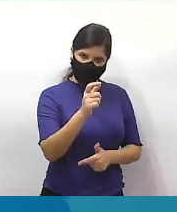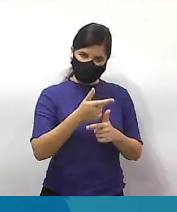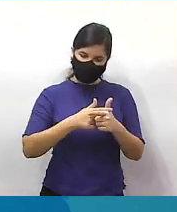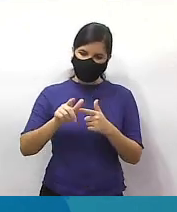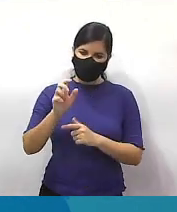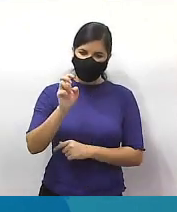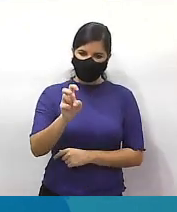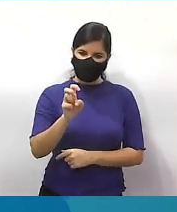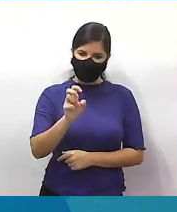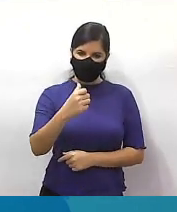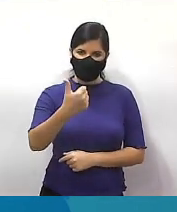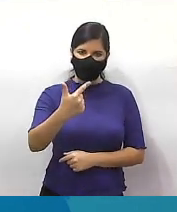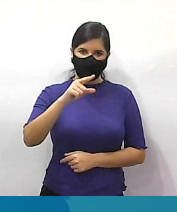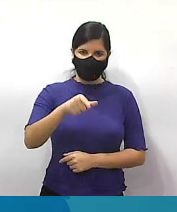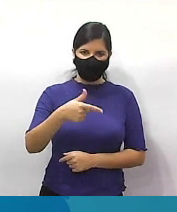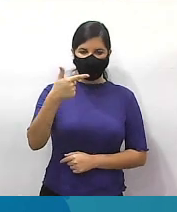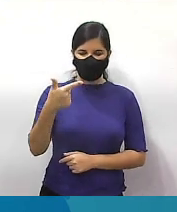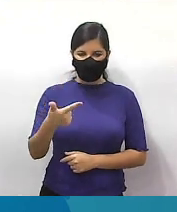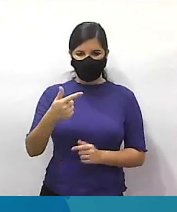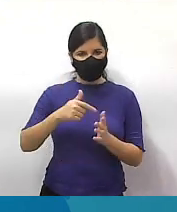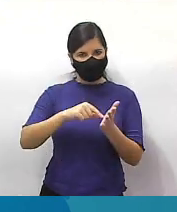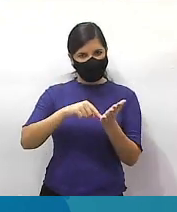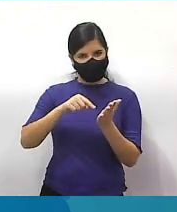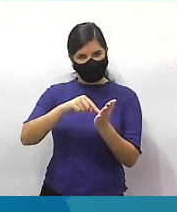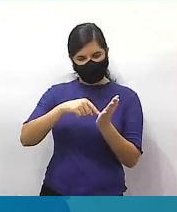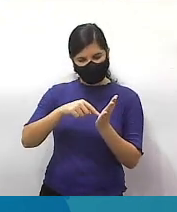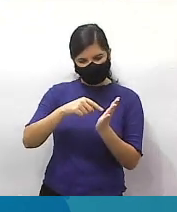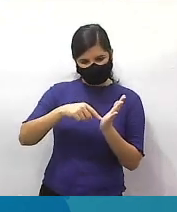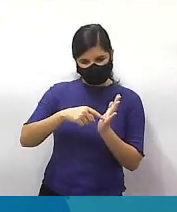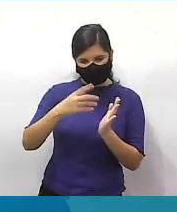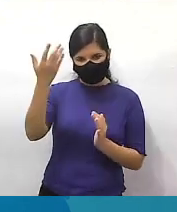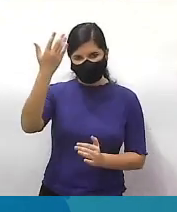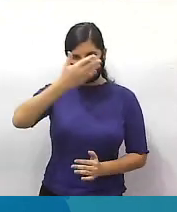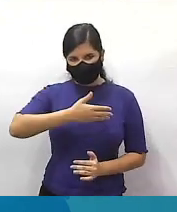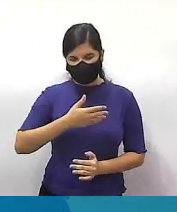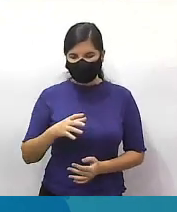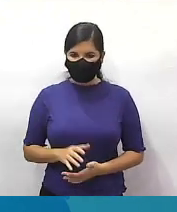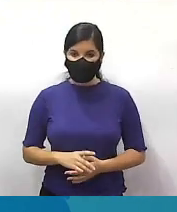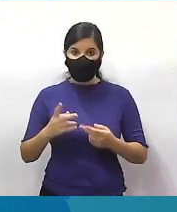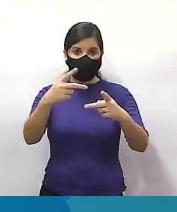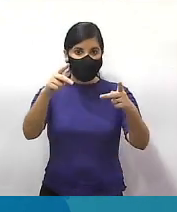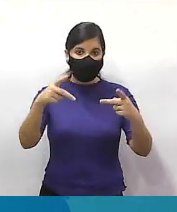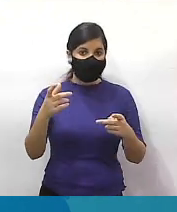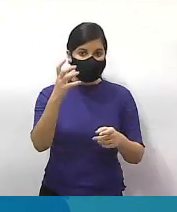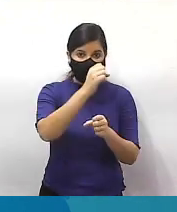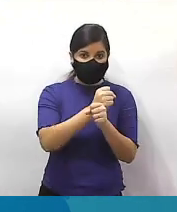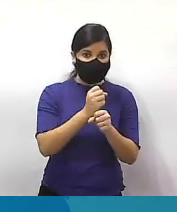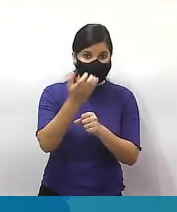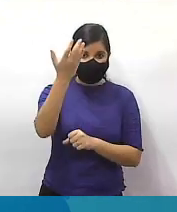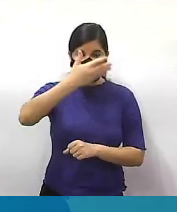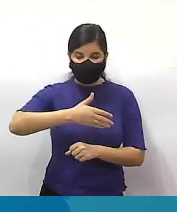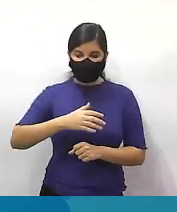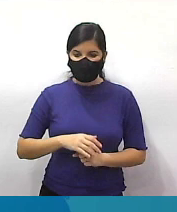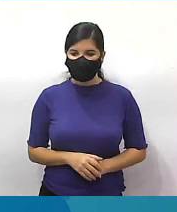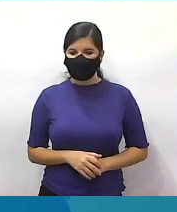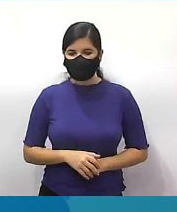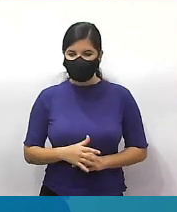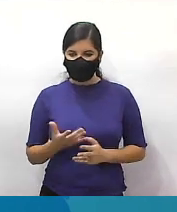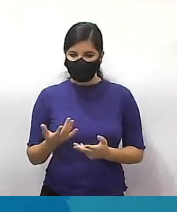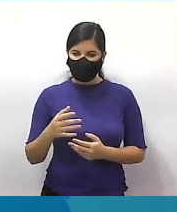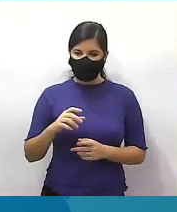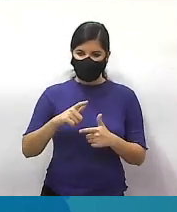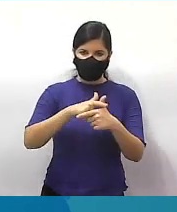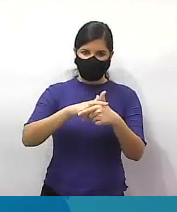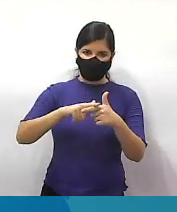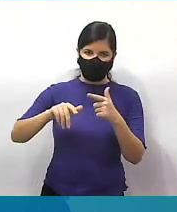5, 12,2 na minha calculadora, verificando a de vocês aí se bate certinho, tá bom? Aí, ó, uma